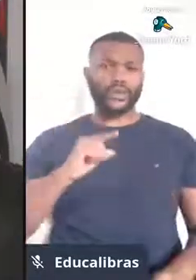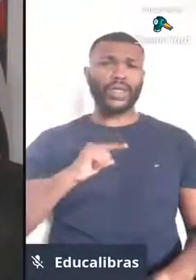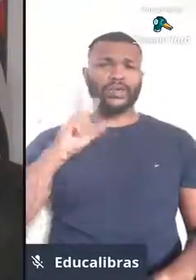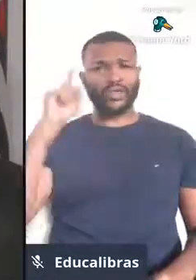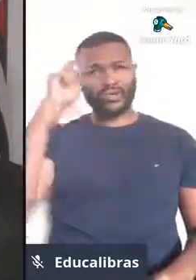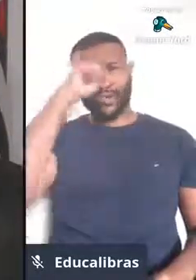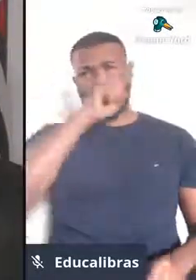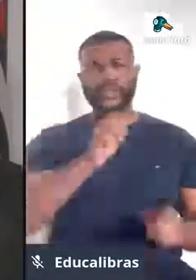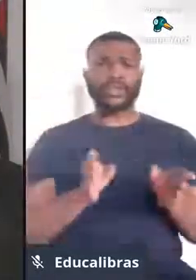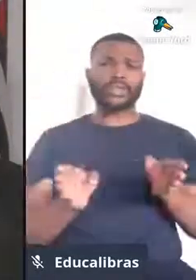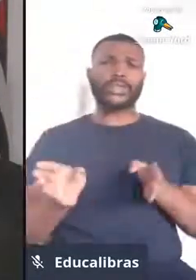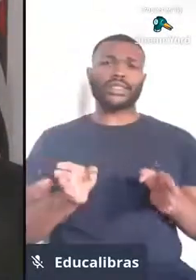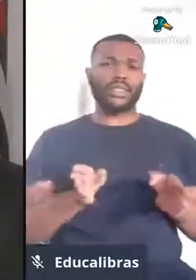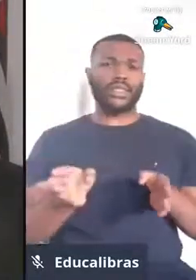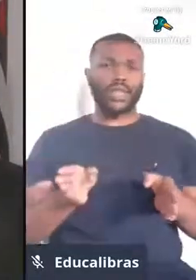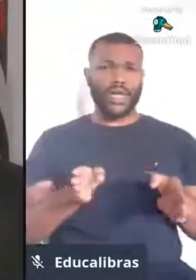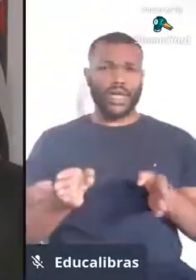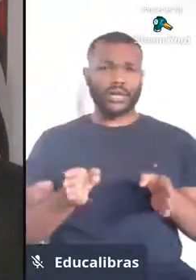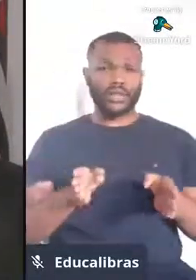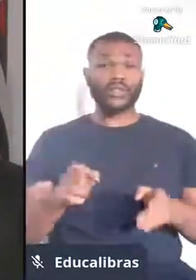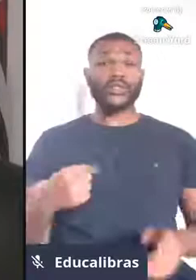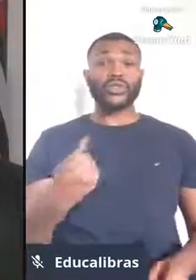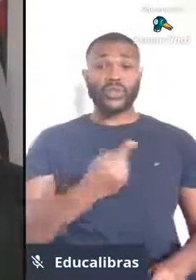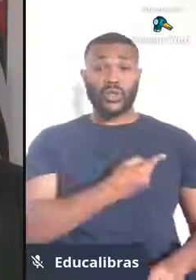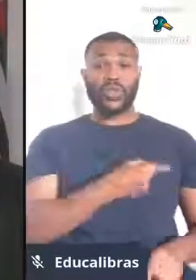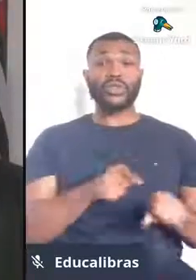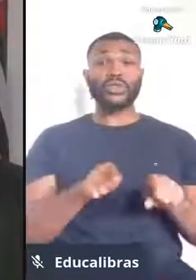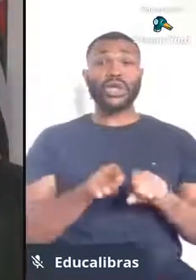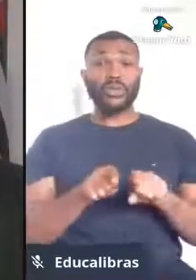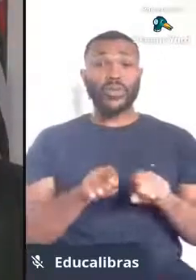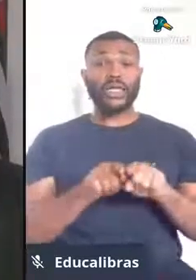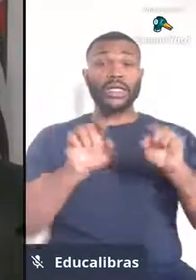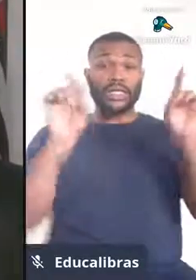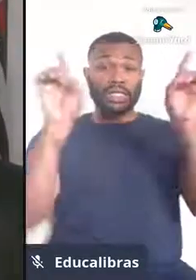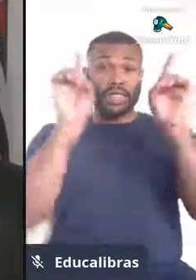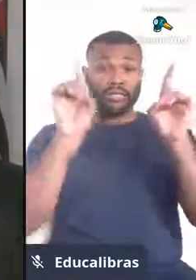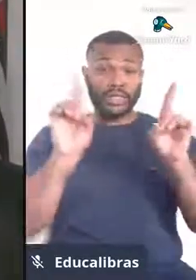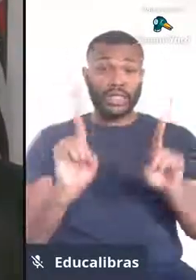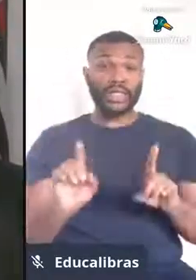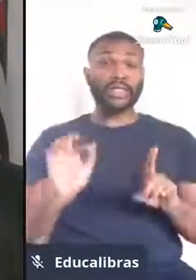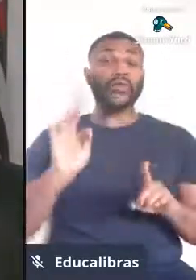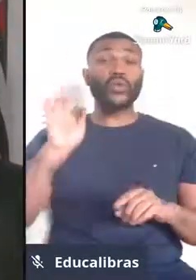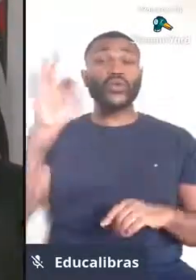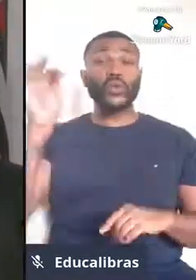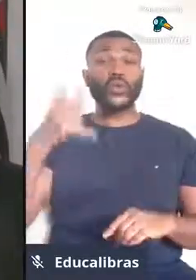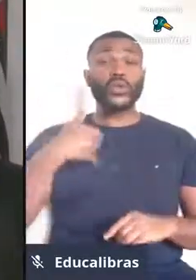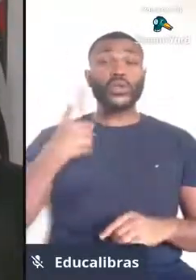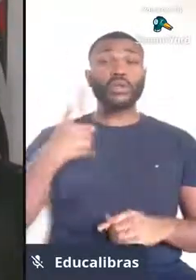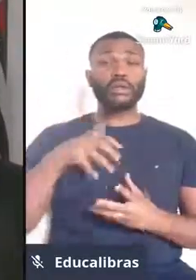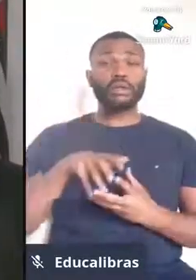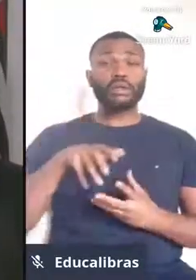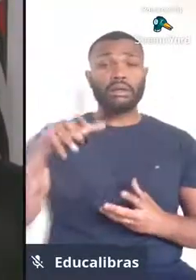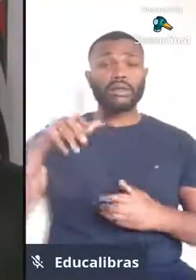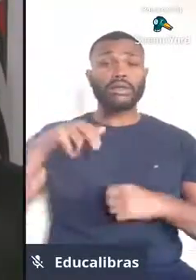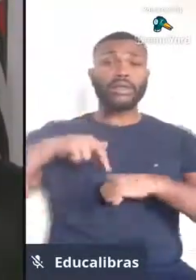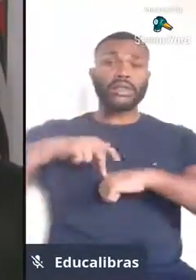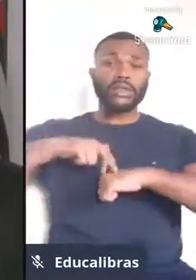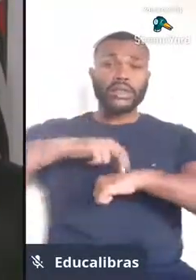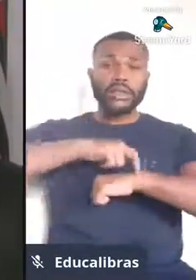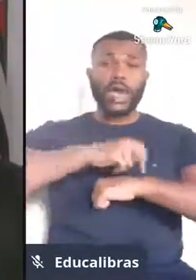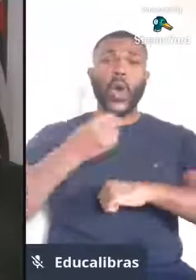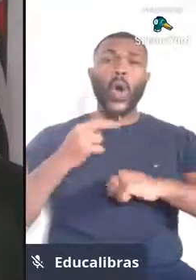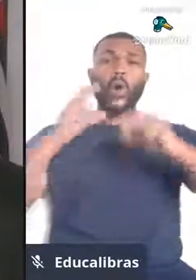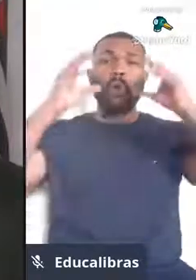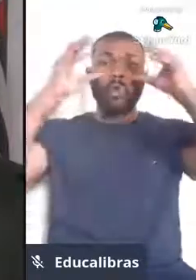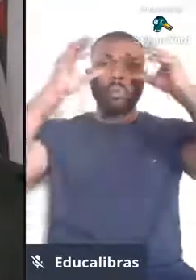Né? Nós todos teremos uma deficiência de locomoção, uma deficiência de visão, né? A